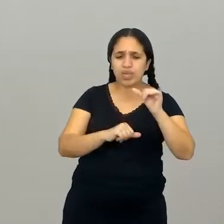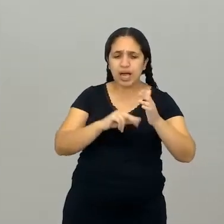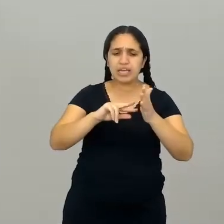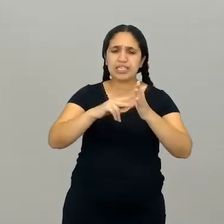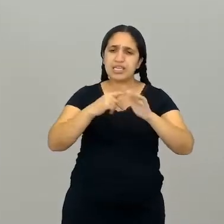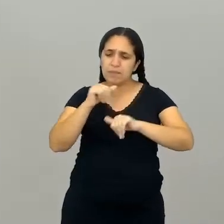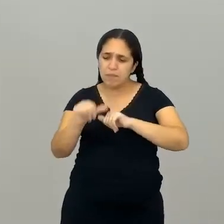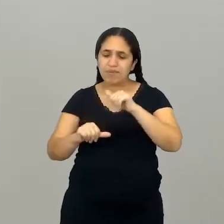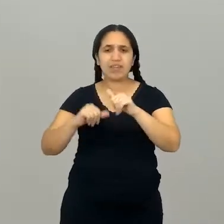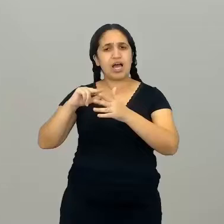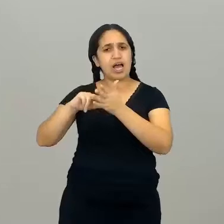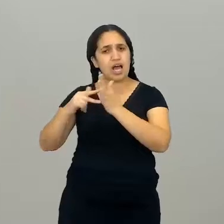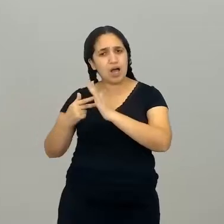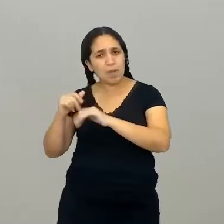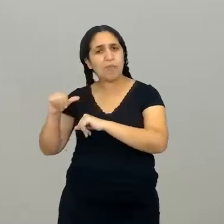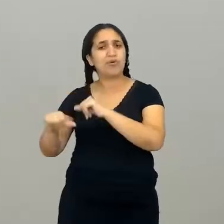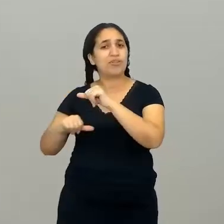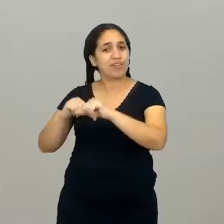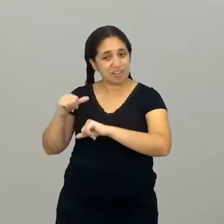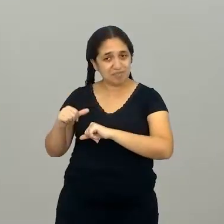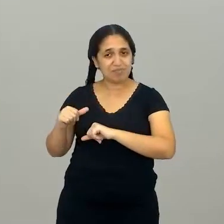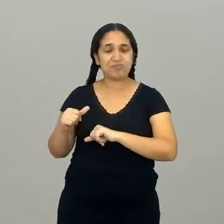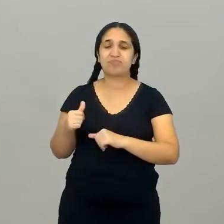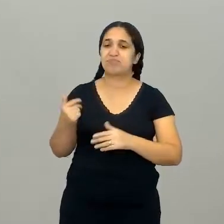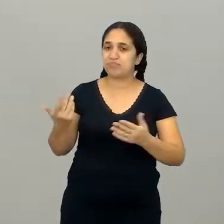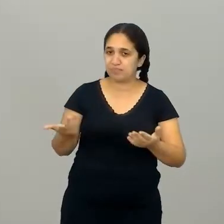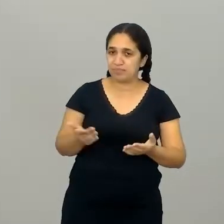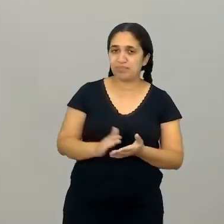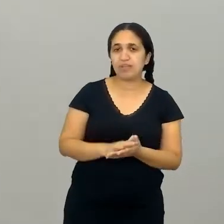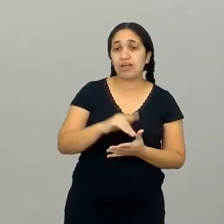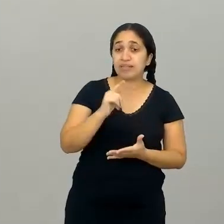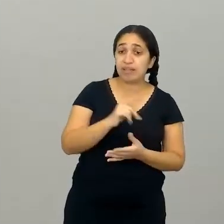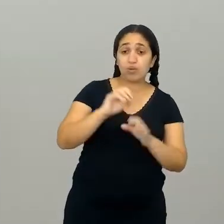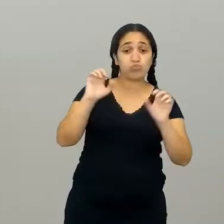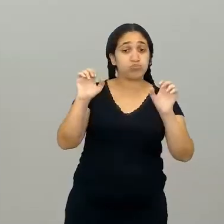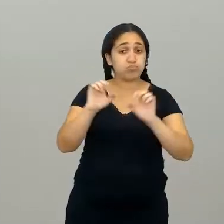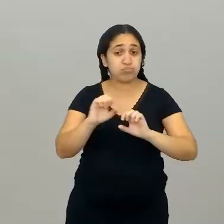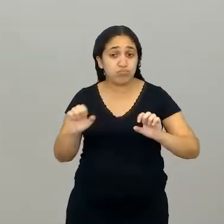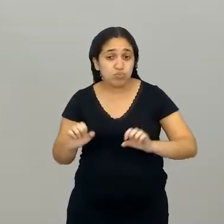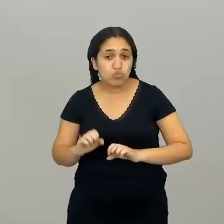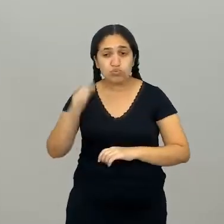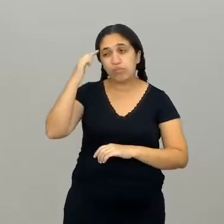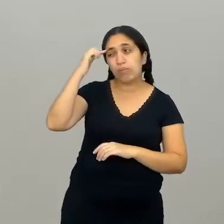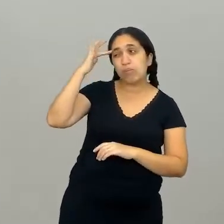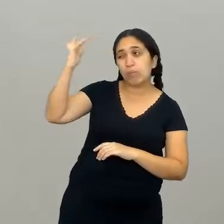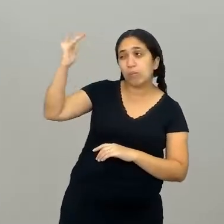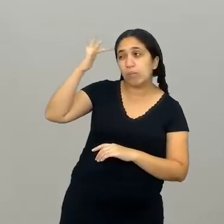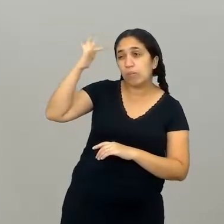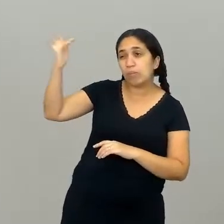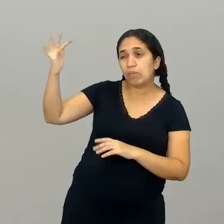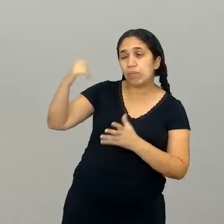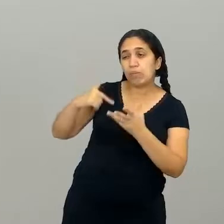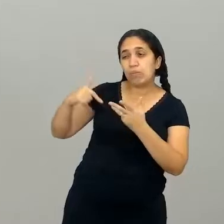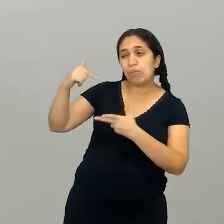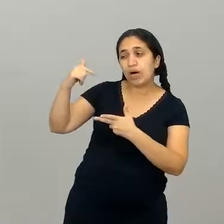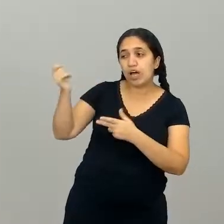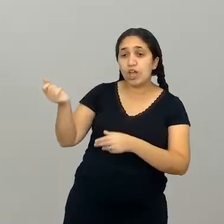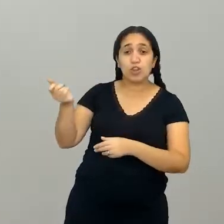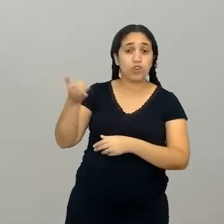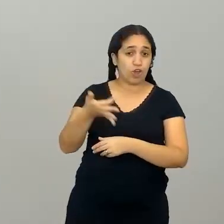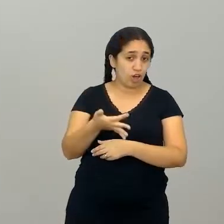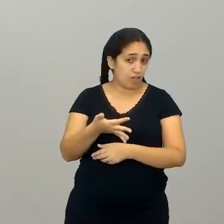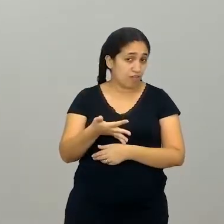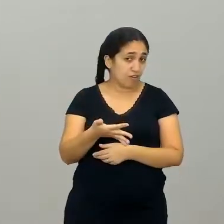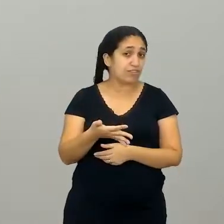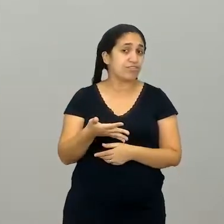isso começa a dar forma a novas estruturas de pensamento, etc. E,